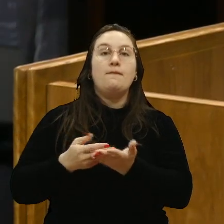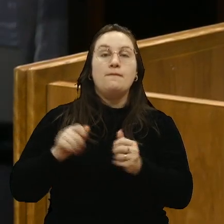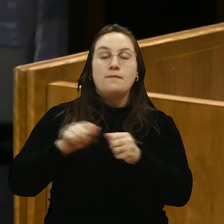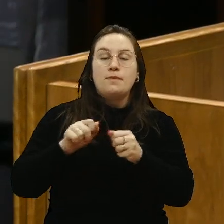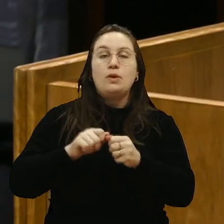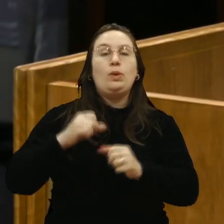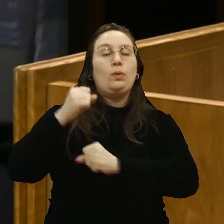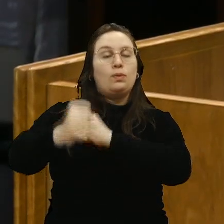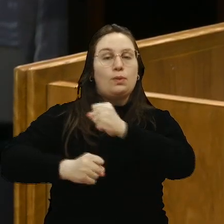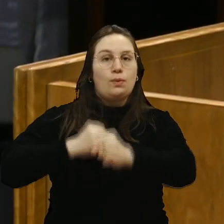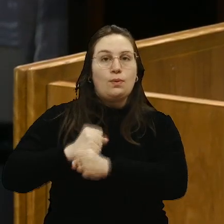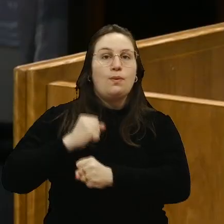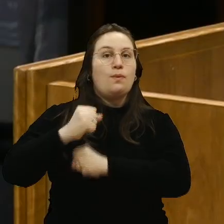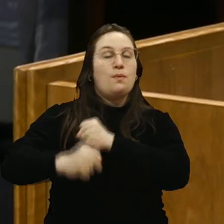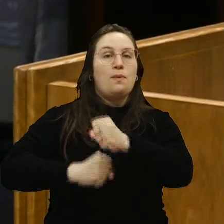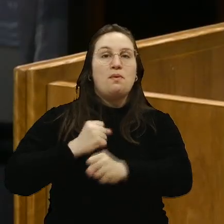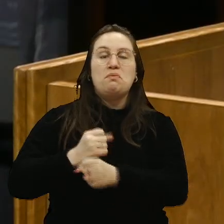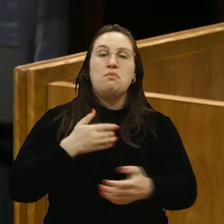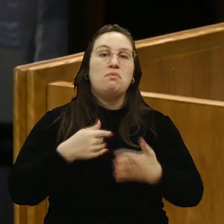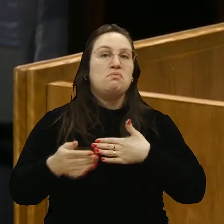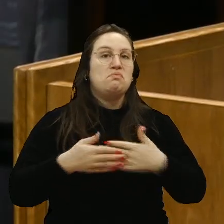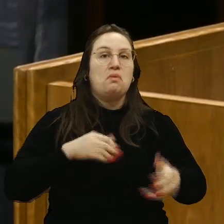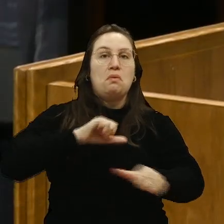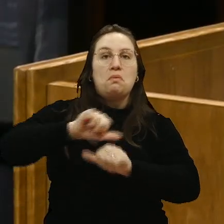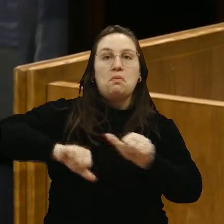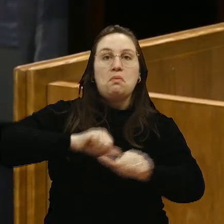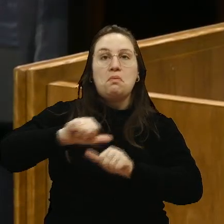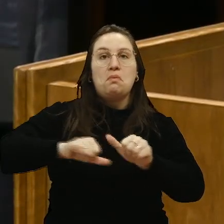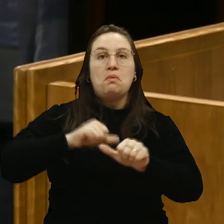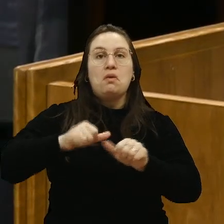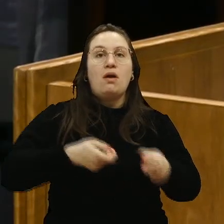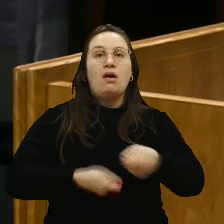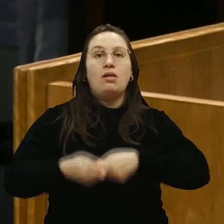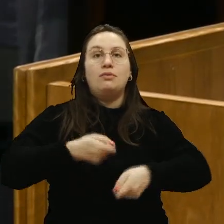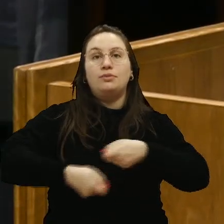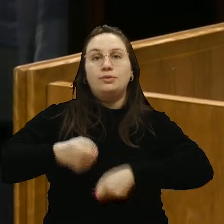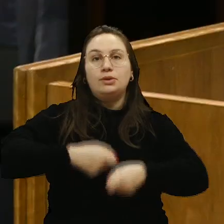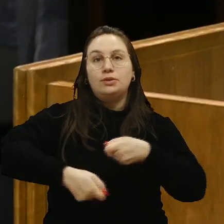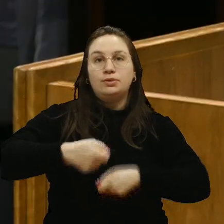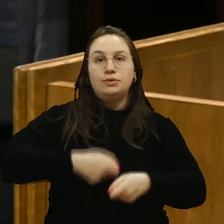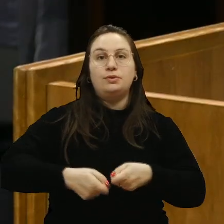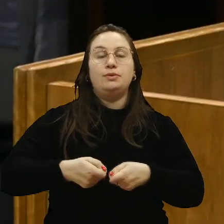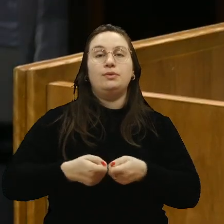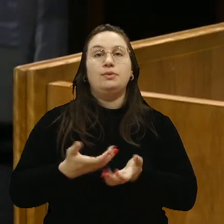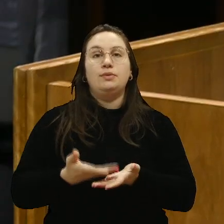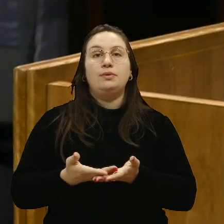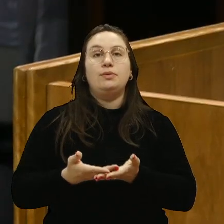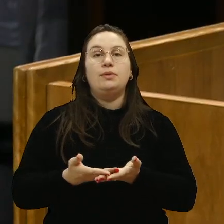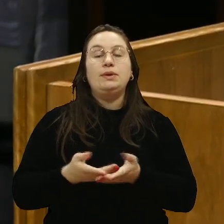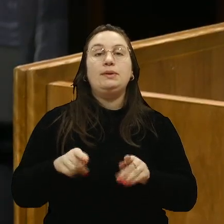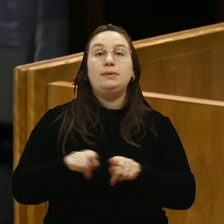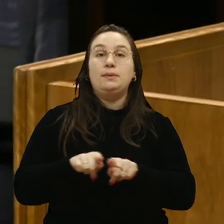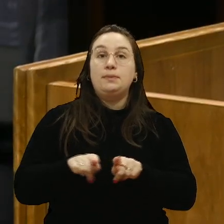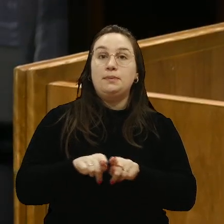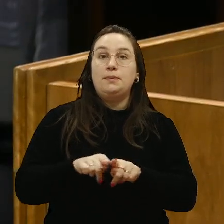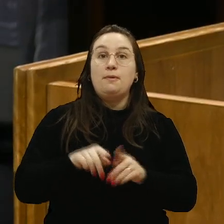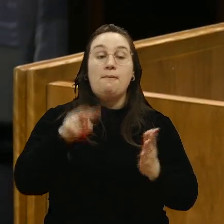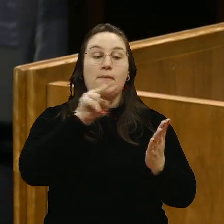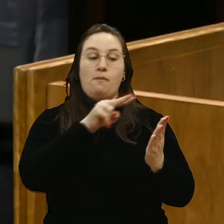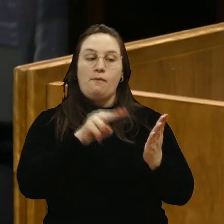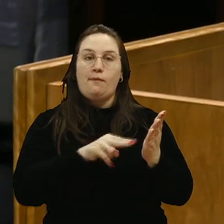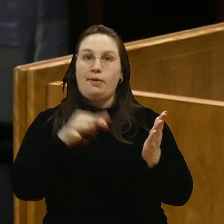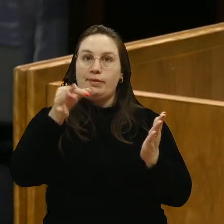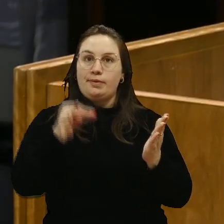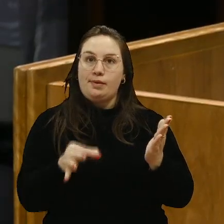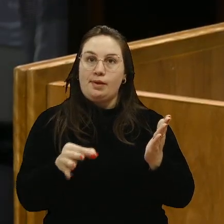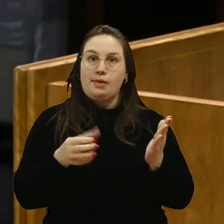anual, independentemente de mudanças administrativas. Diante disso, verifica-se que